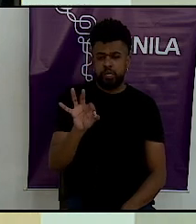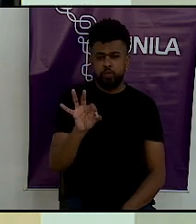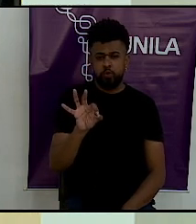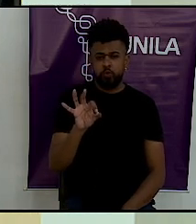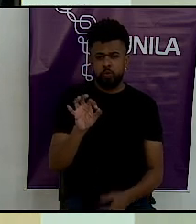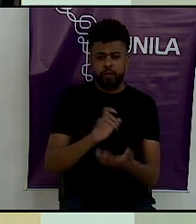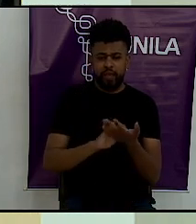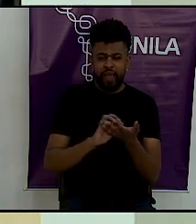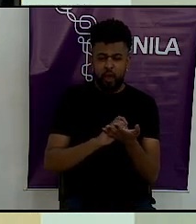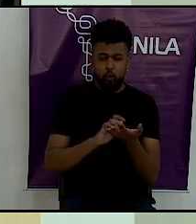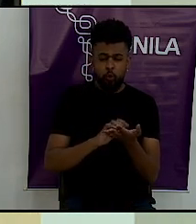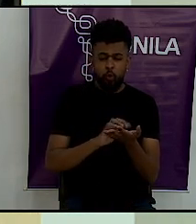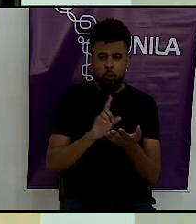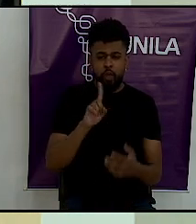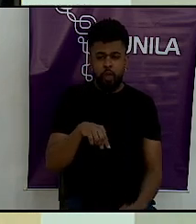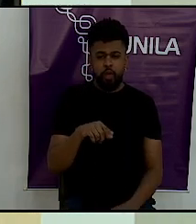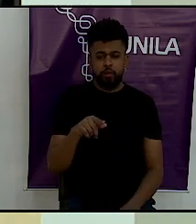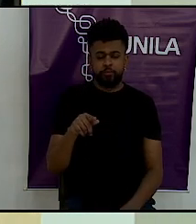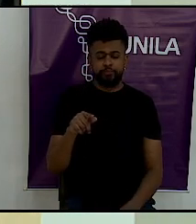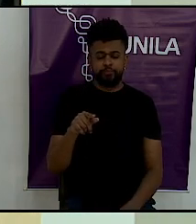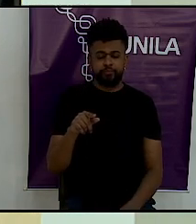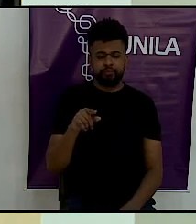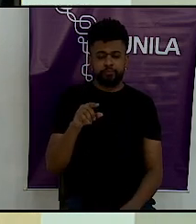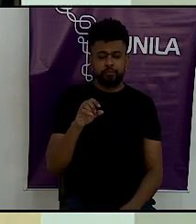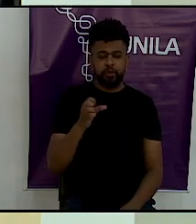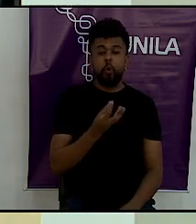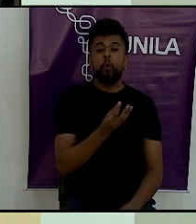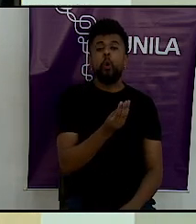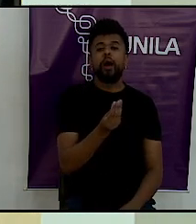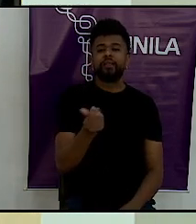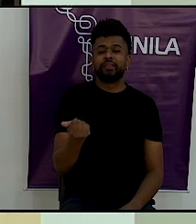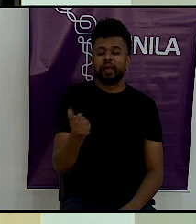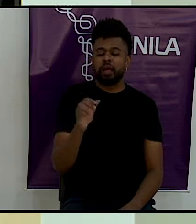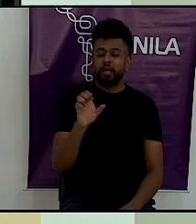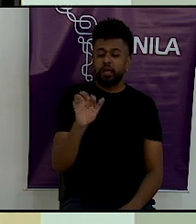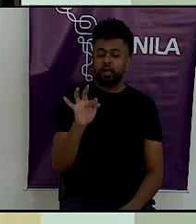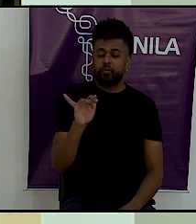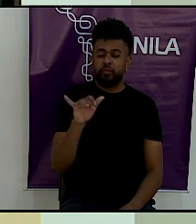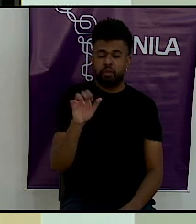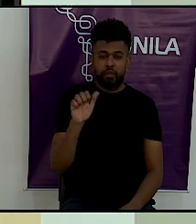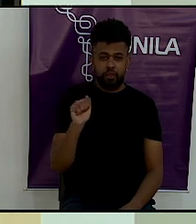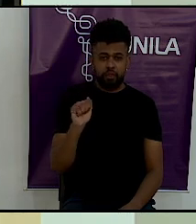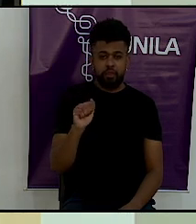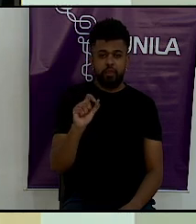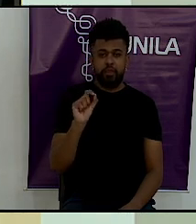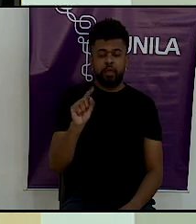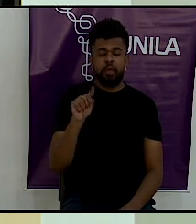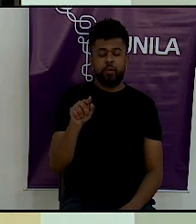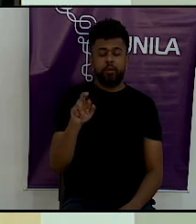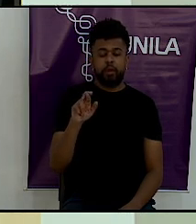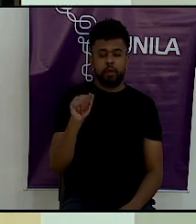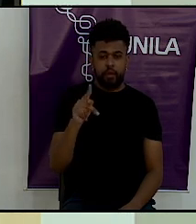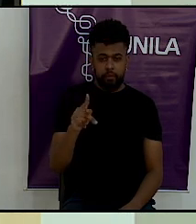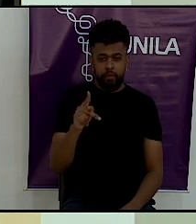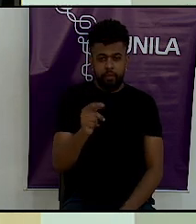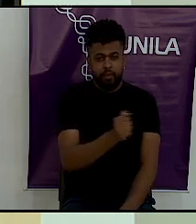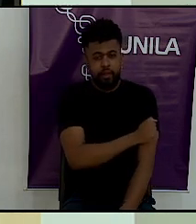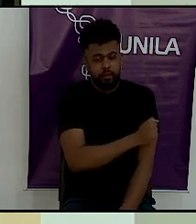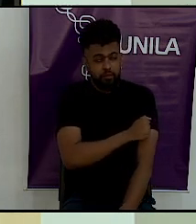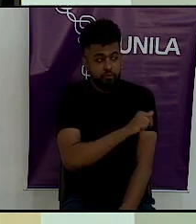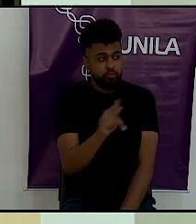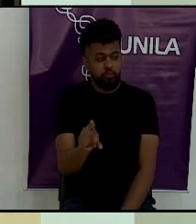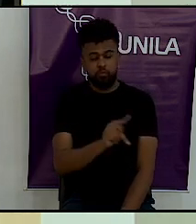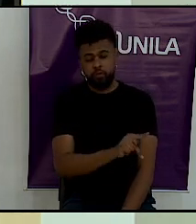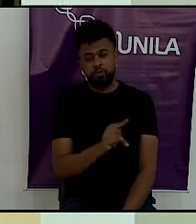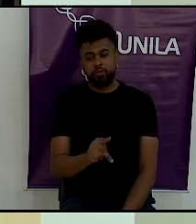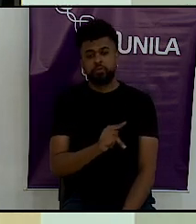do cálculo, que é o índice de qualidade e eficiência. O que leva em consideração? O RAP, relação ao aluno-professor,